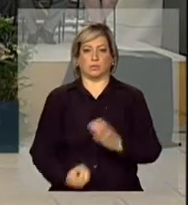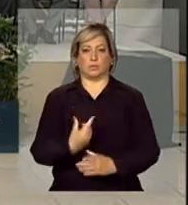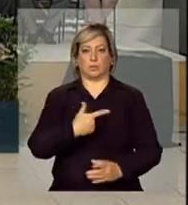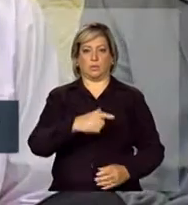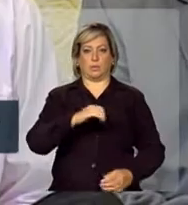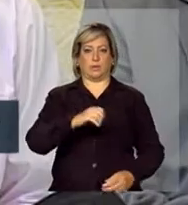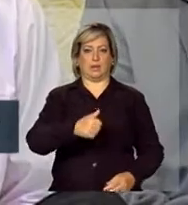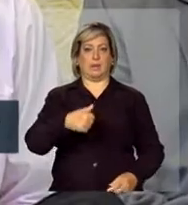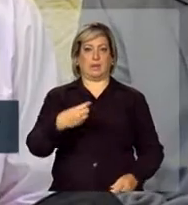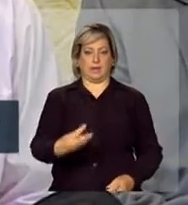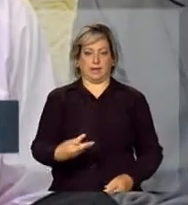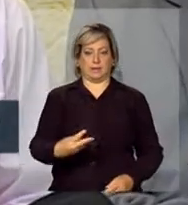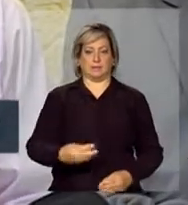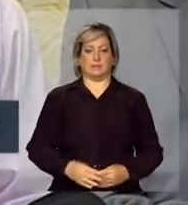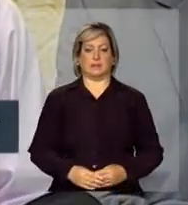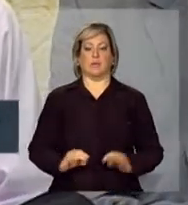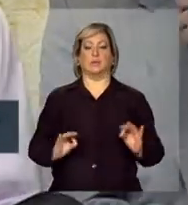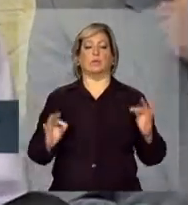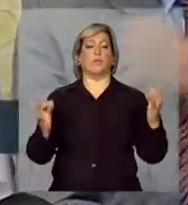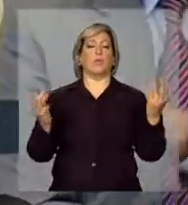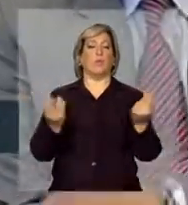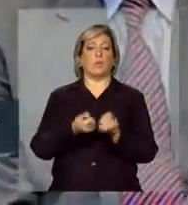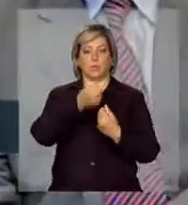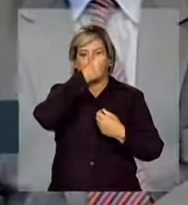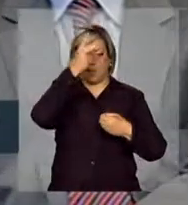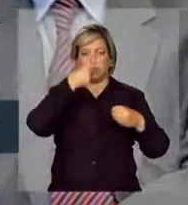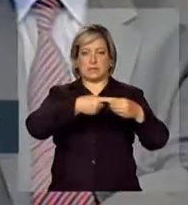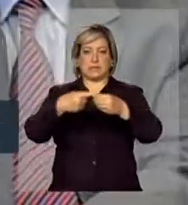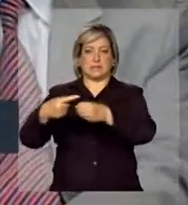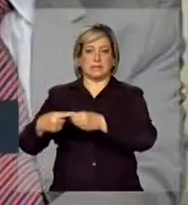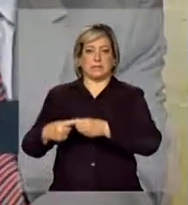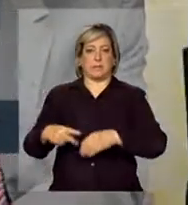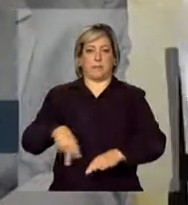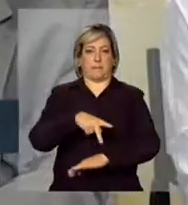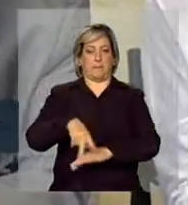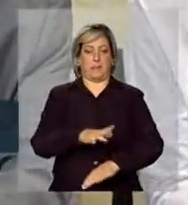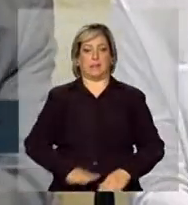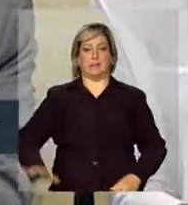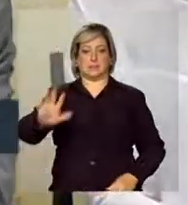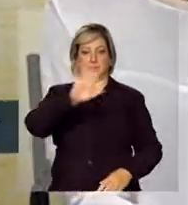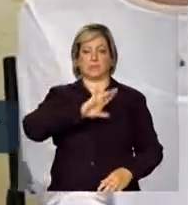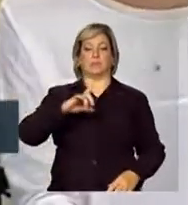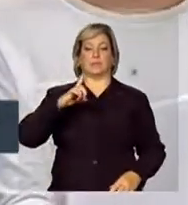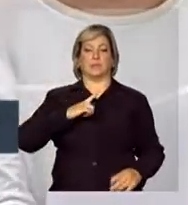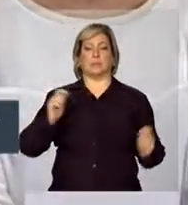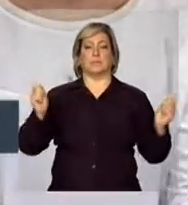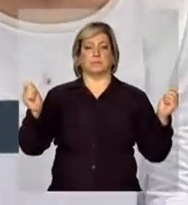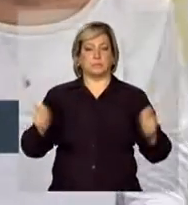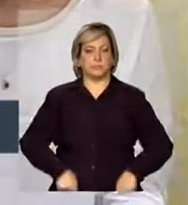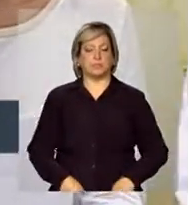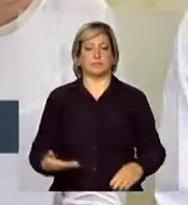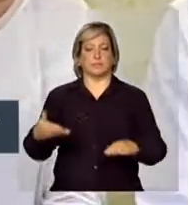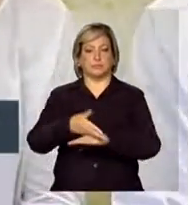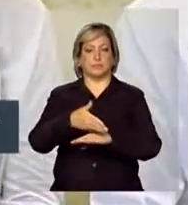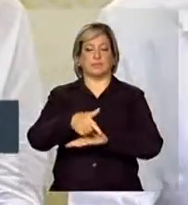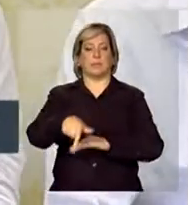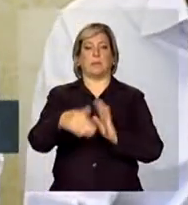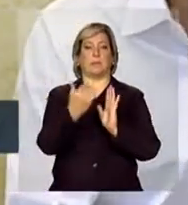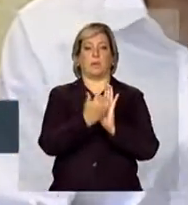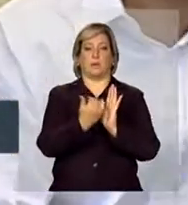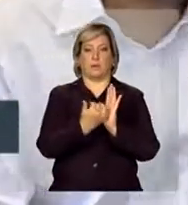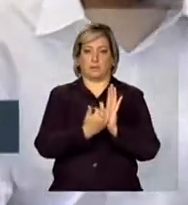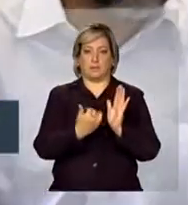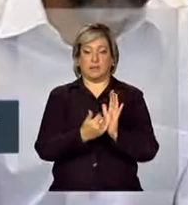em 2013 em todos os municípios do país estarão aptos a participar do programa